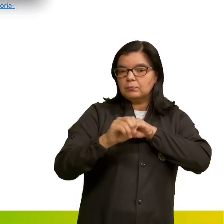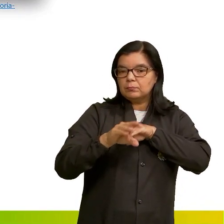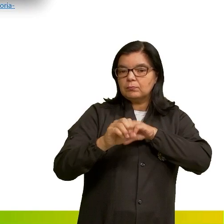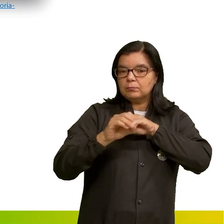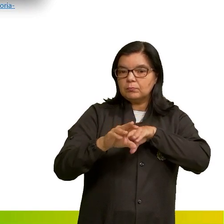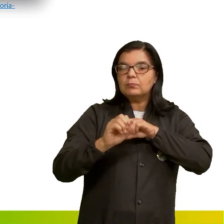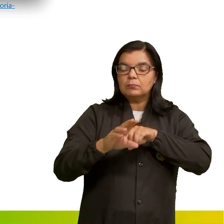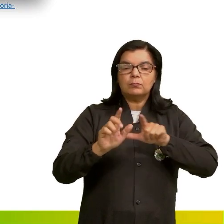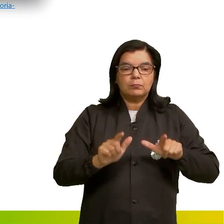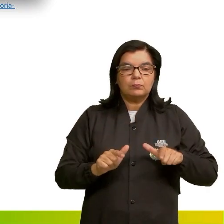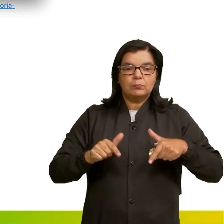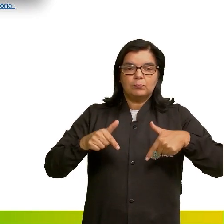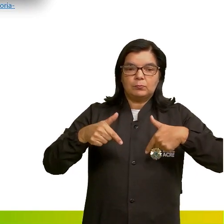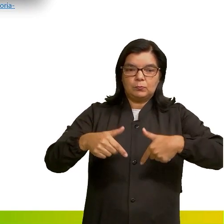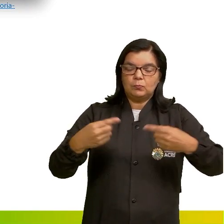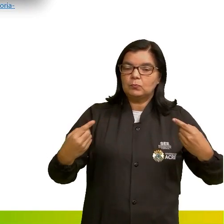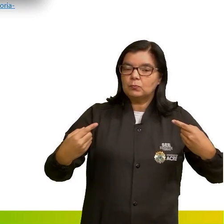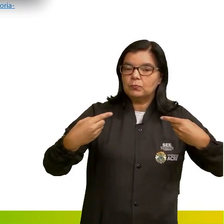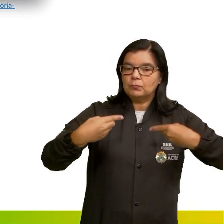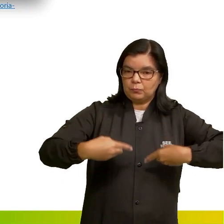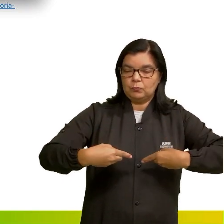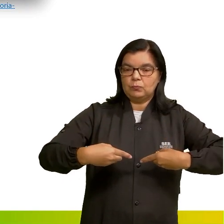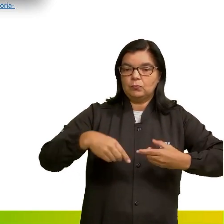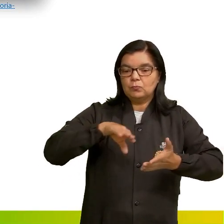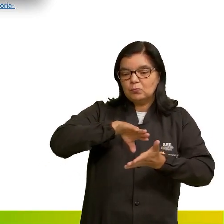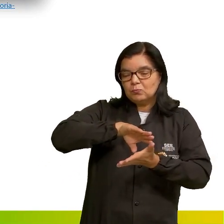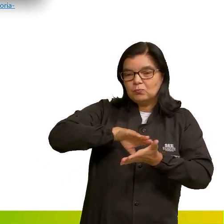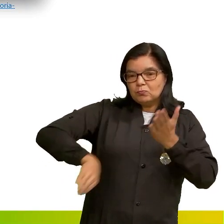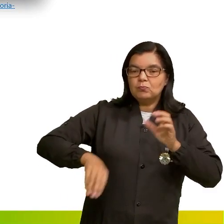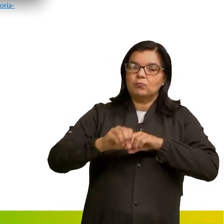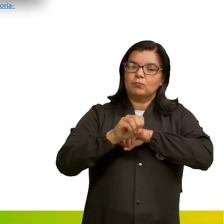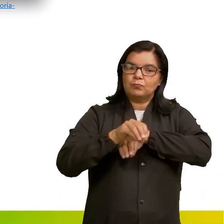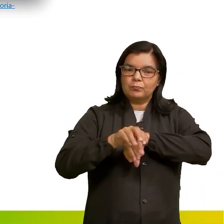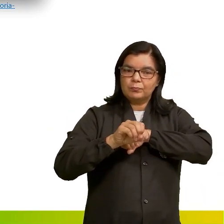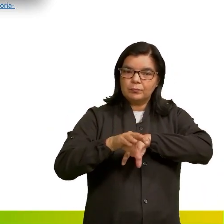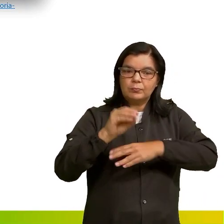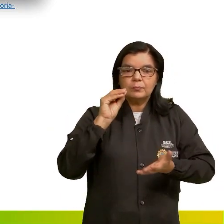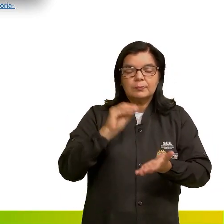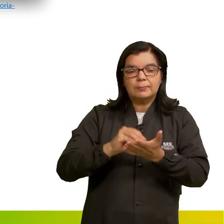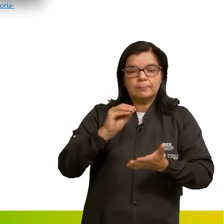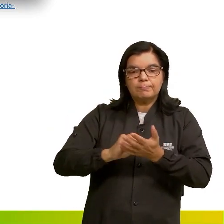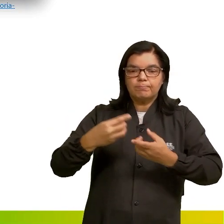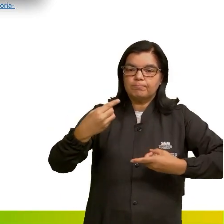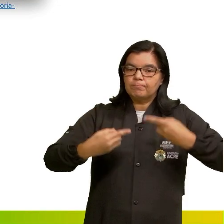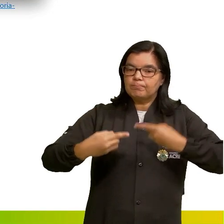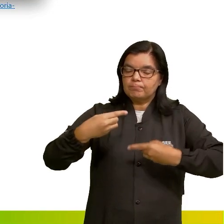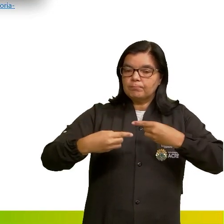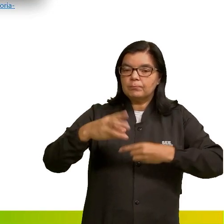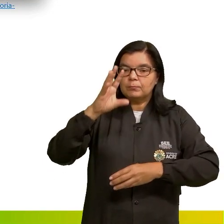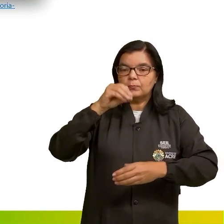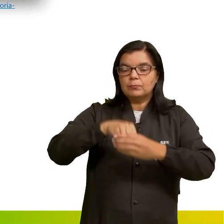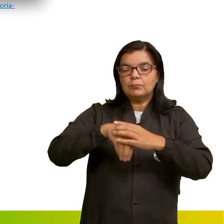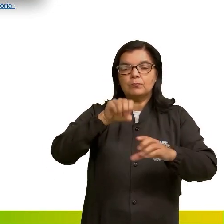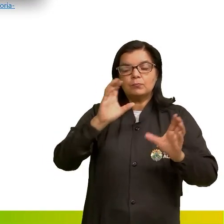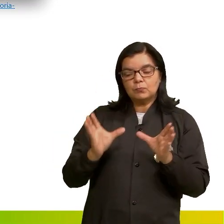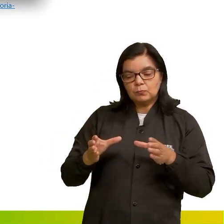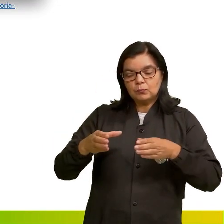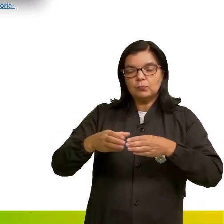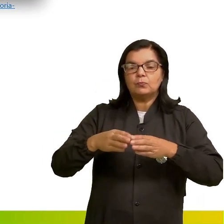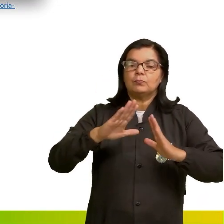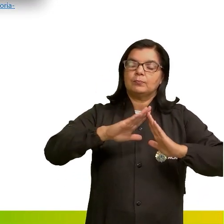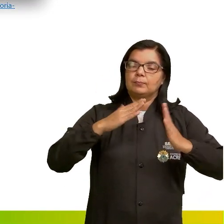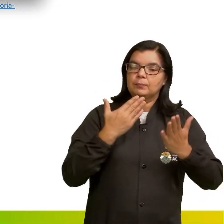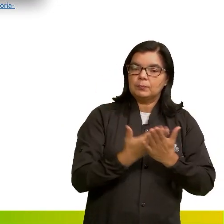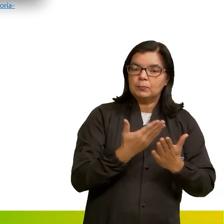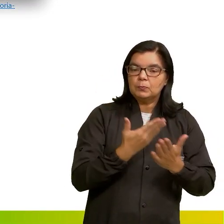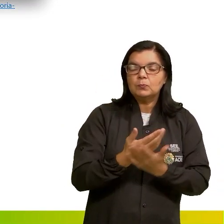para protestar contra cortes na educação e falta de diálogo com a comunidade escolar. Ou seja, os estudantes